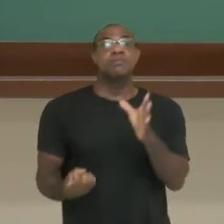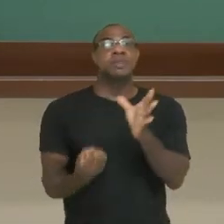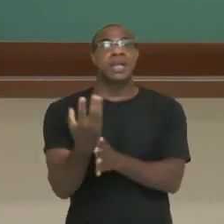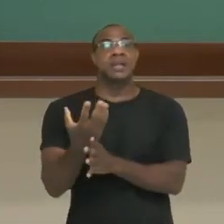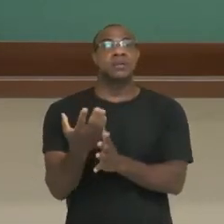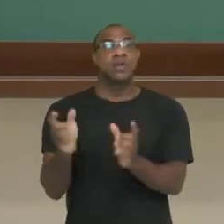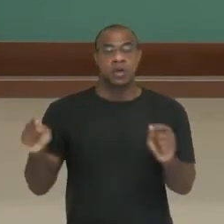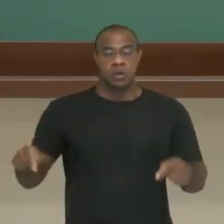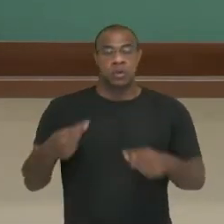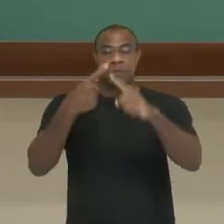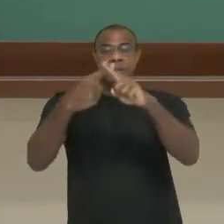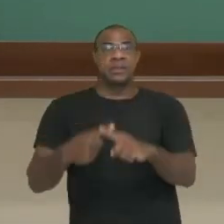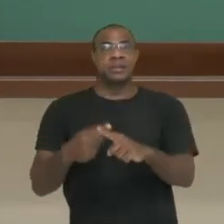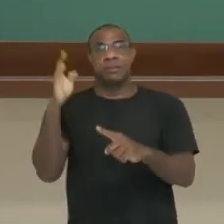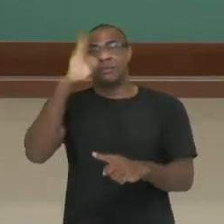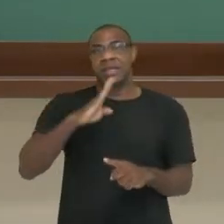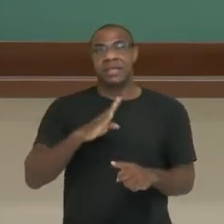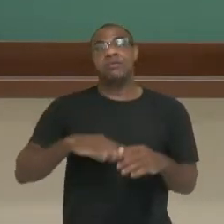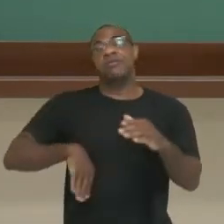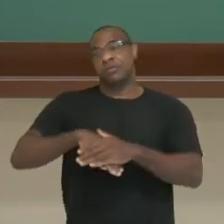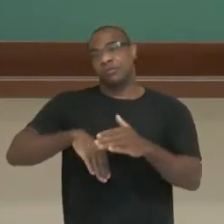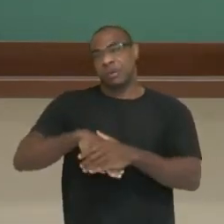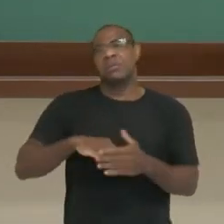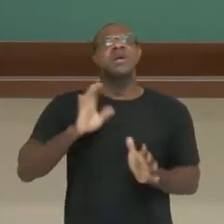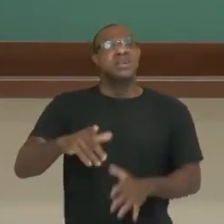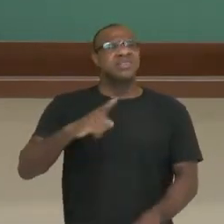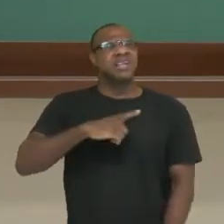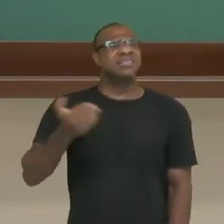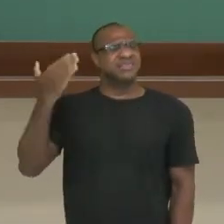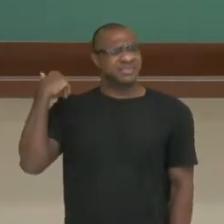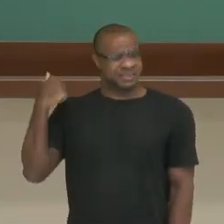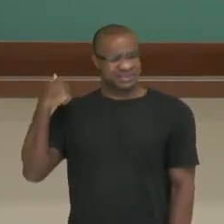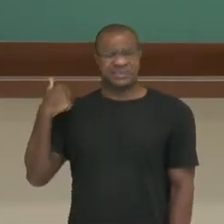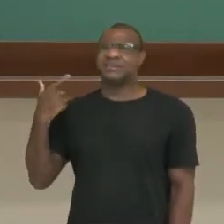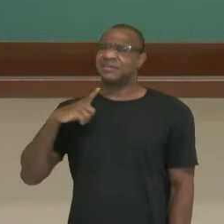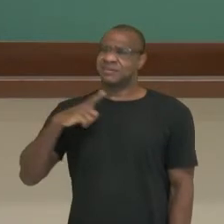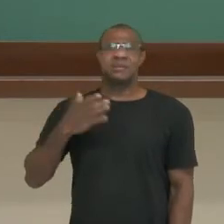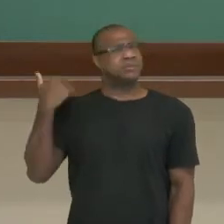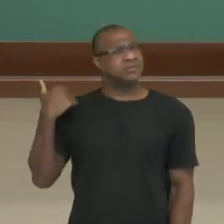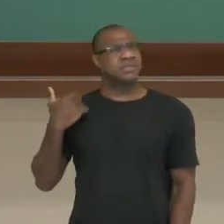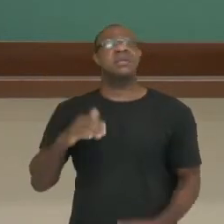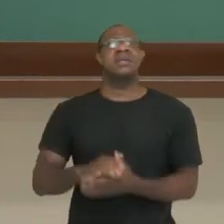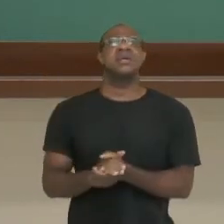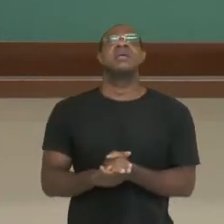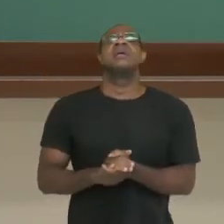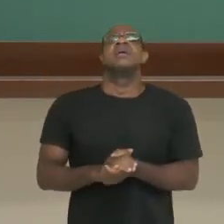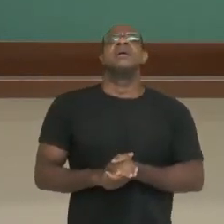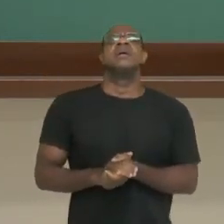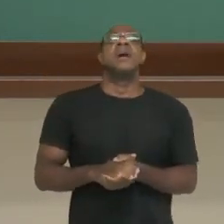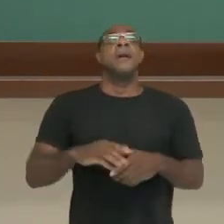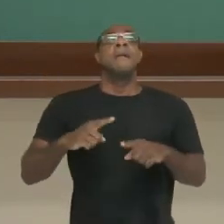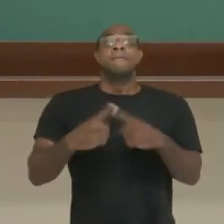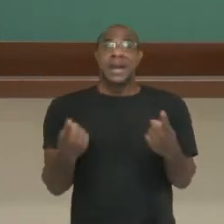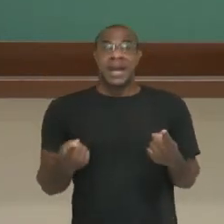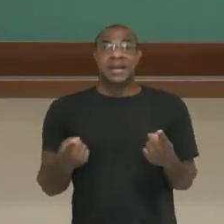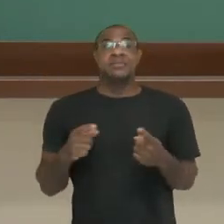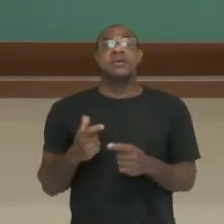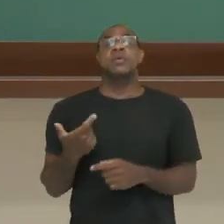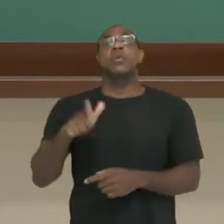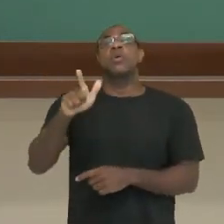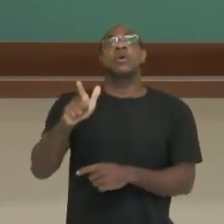de Futebol. Já havia campeonatos nacionais antes, disputado por times de todo o país, mas com